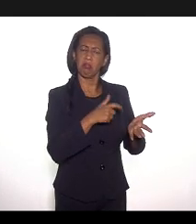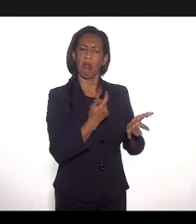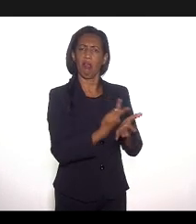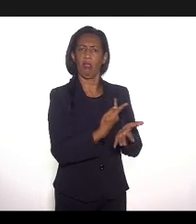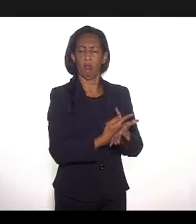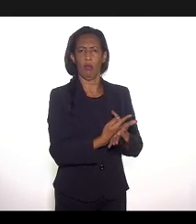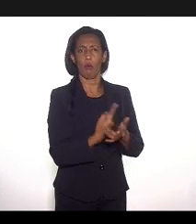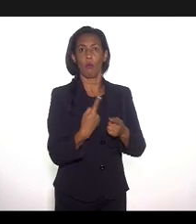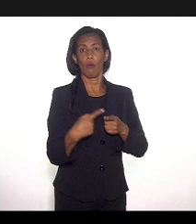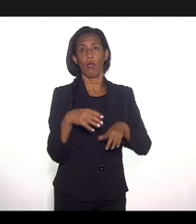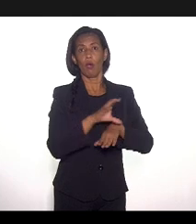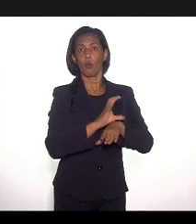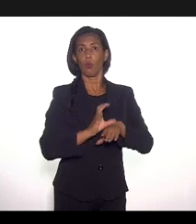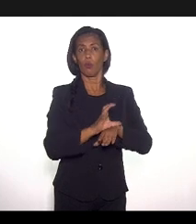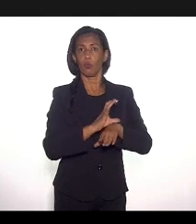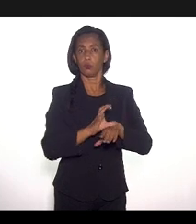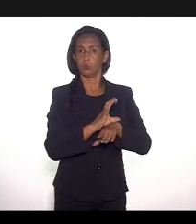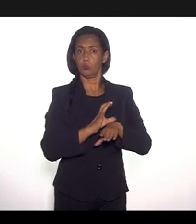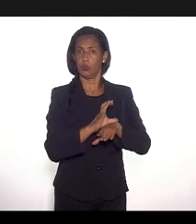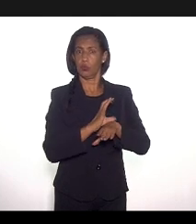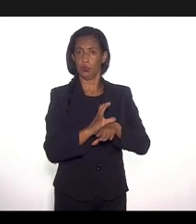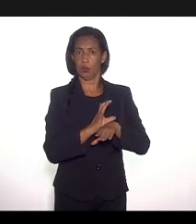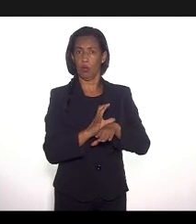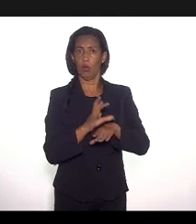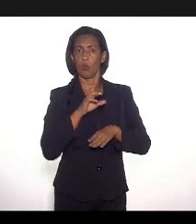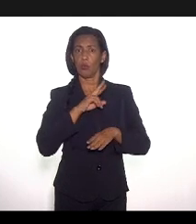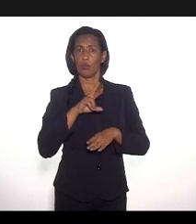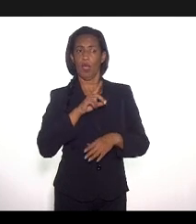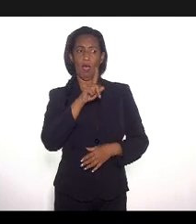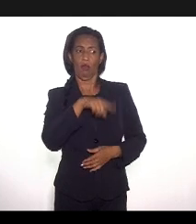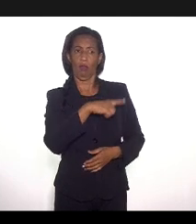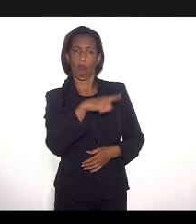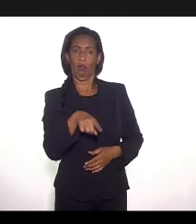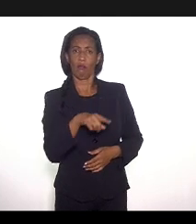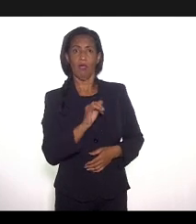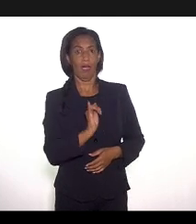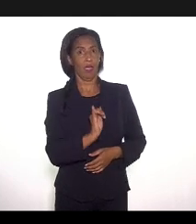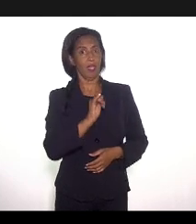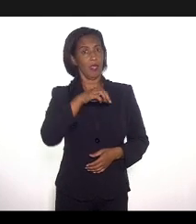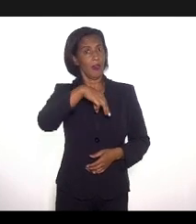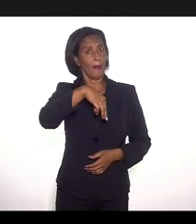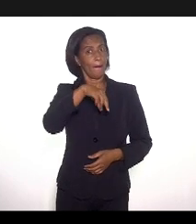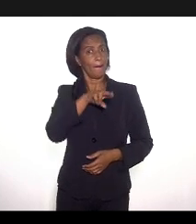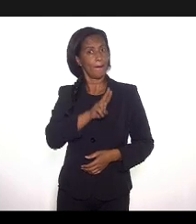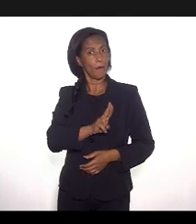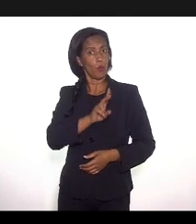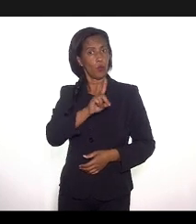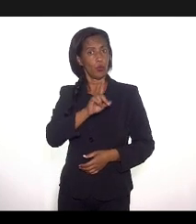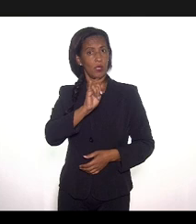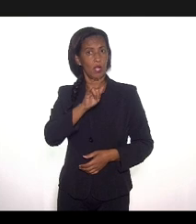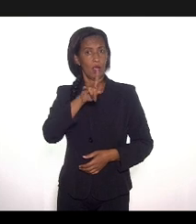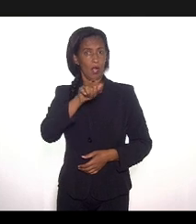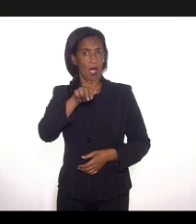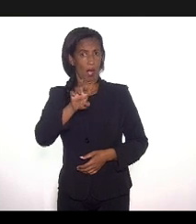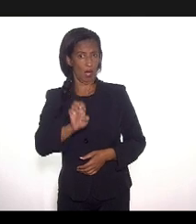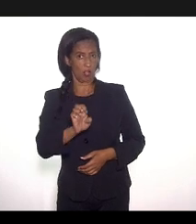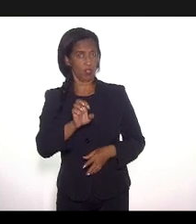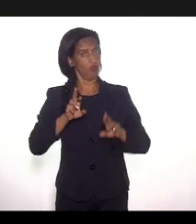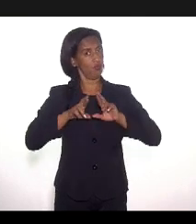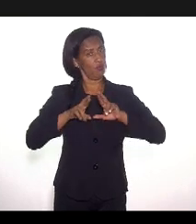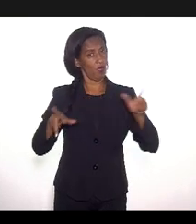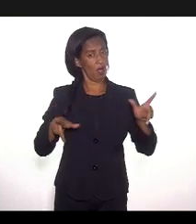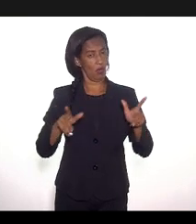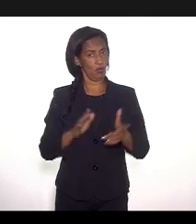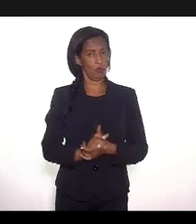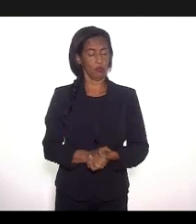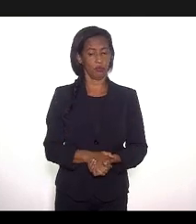a Constituição não dá isenção, dá imunidade. Imunidade é diferente de isenção,